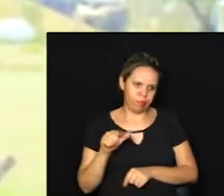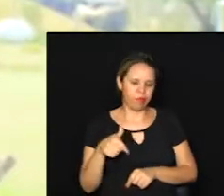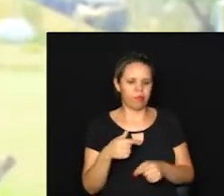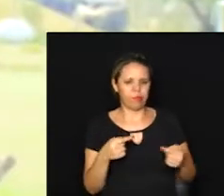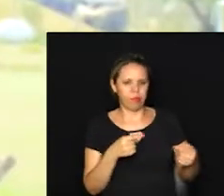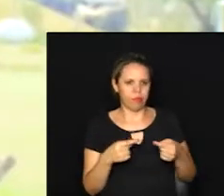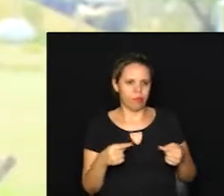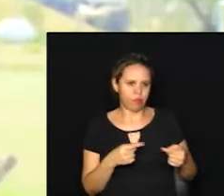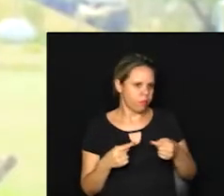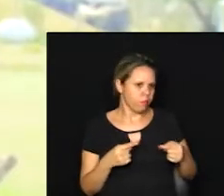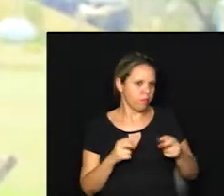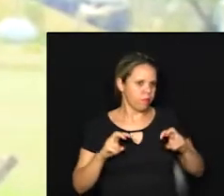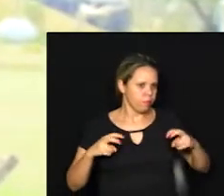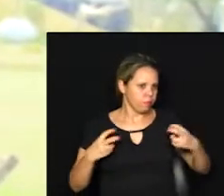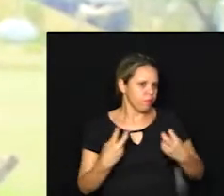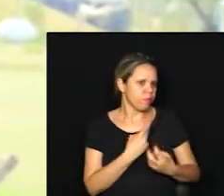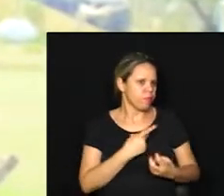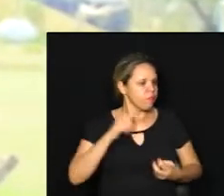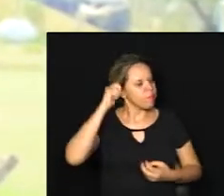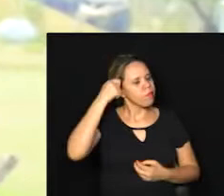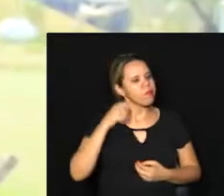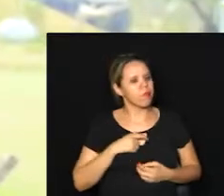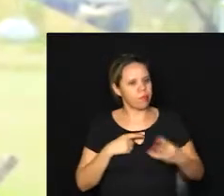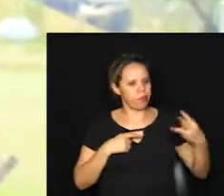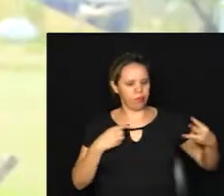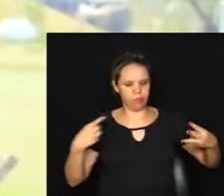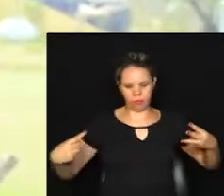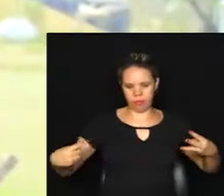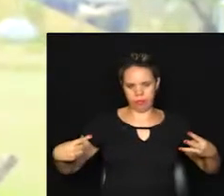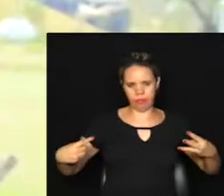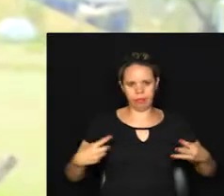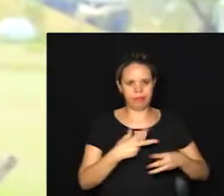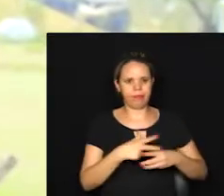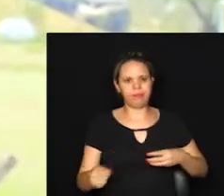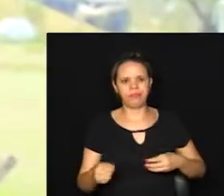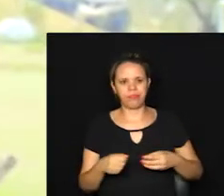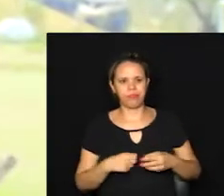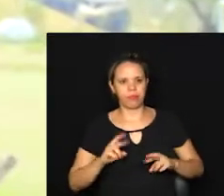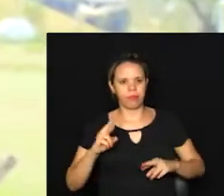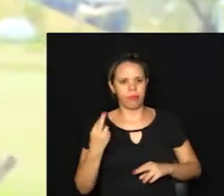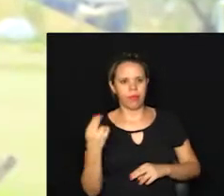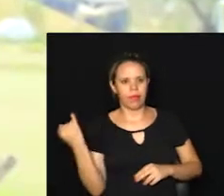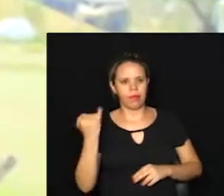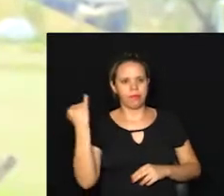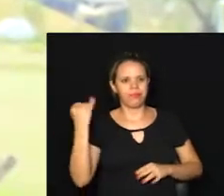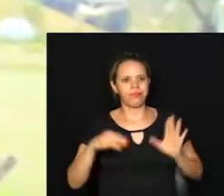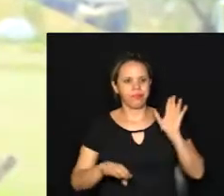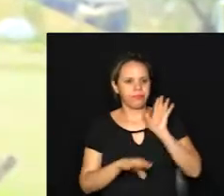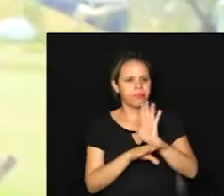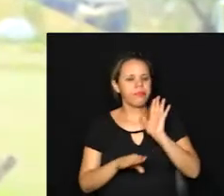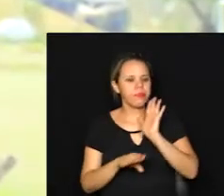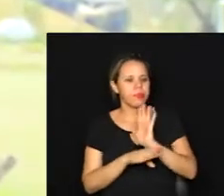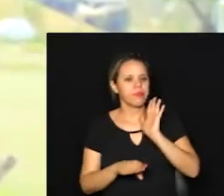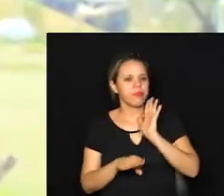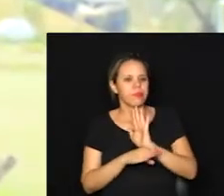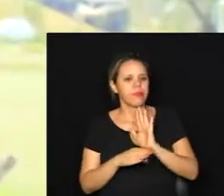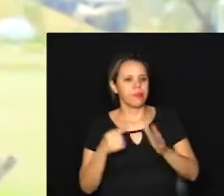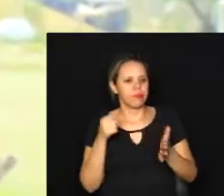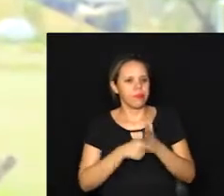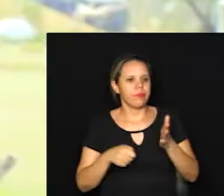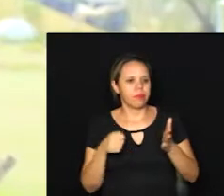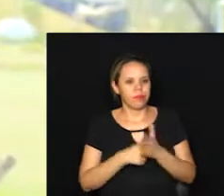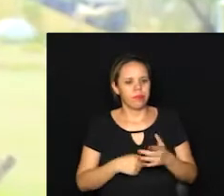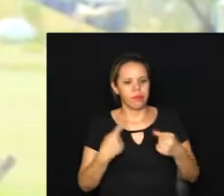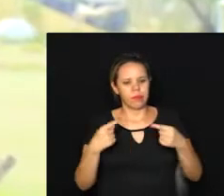no Brinco de Ouro. A Ponte venceu por 3-1. Aquele resultado foi muito importante para ajudar a Ponte na sua luta contra